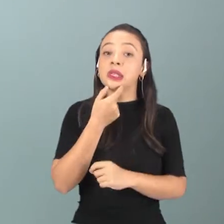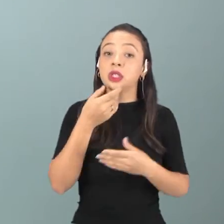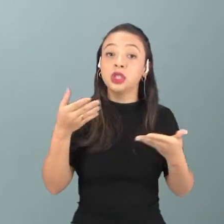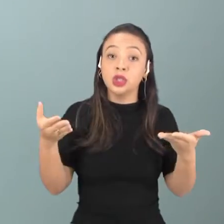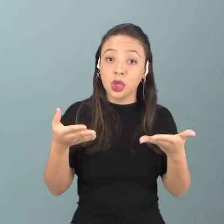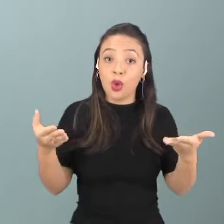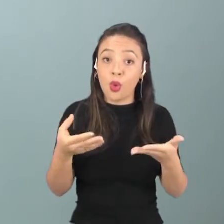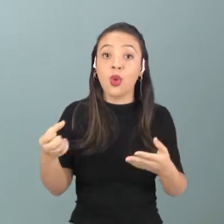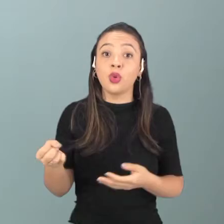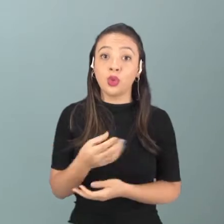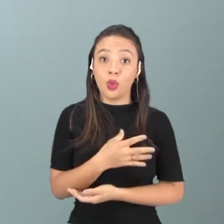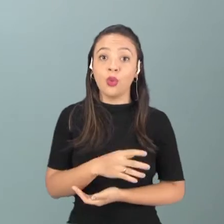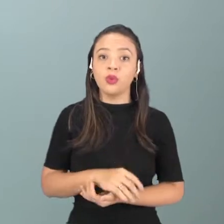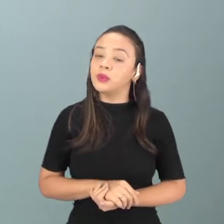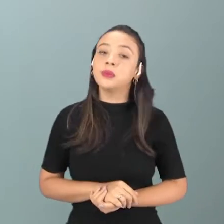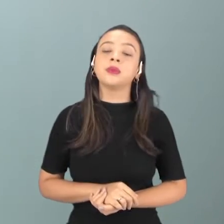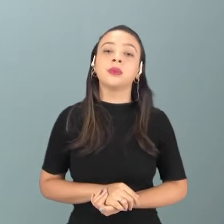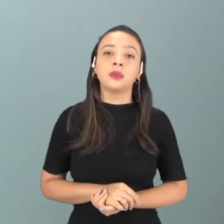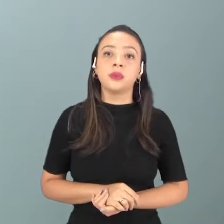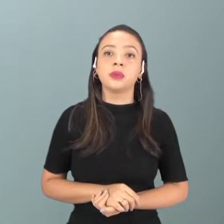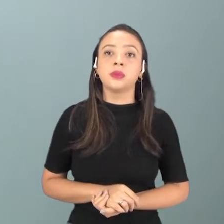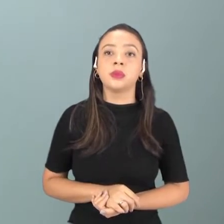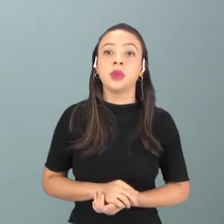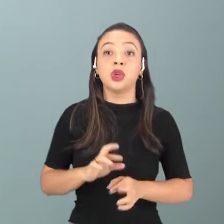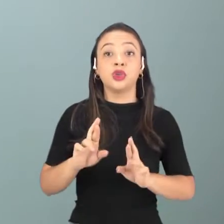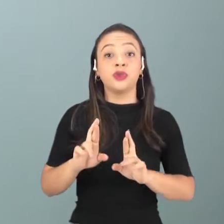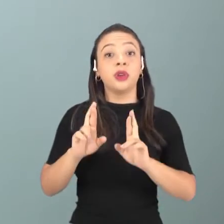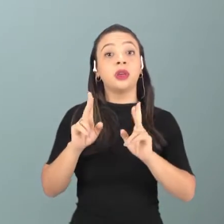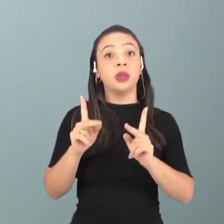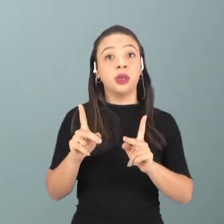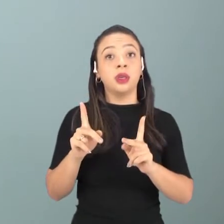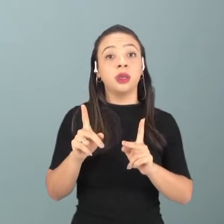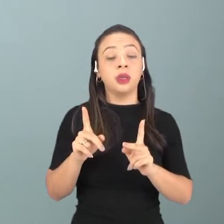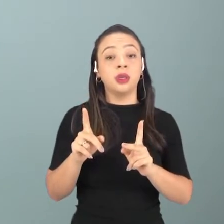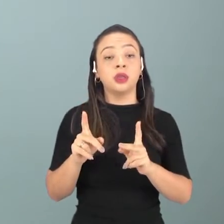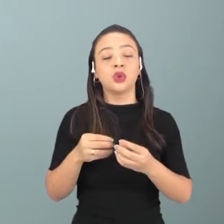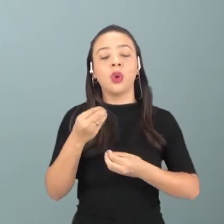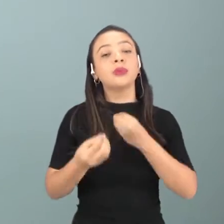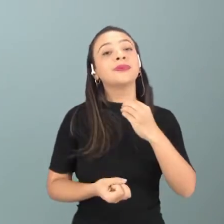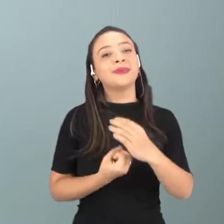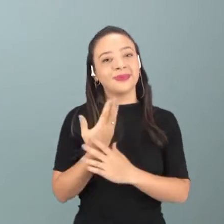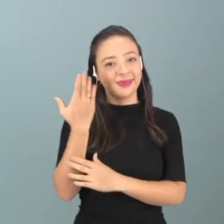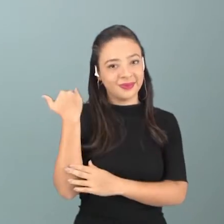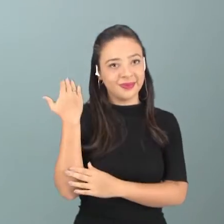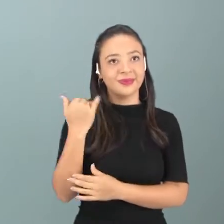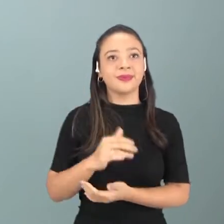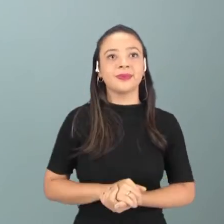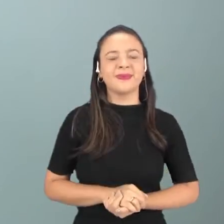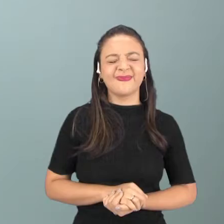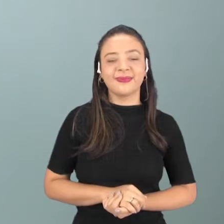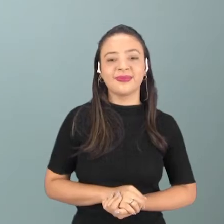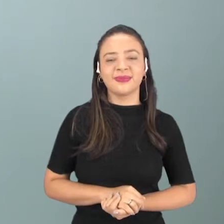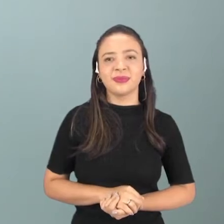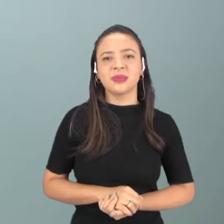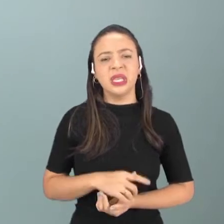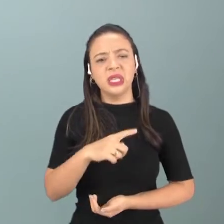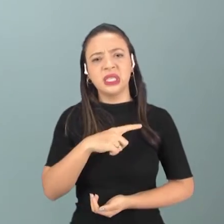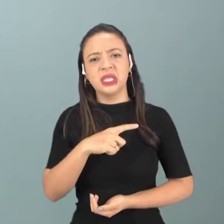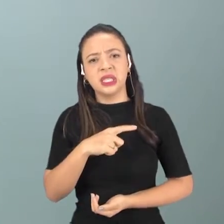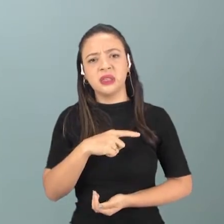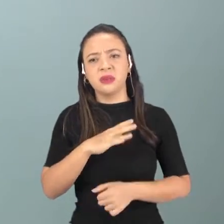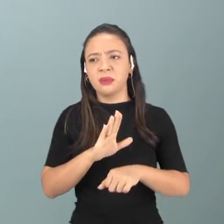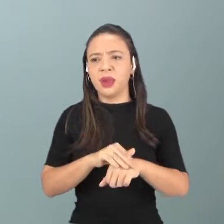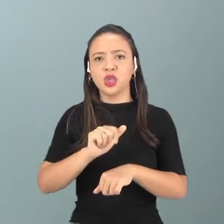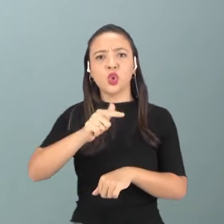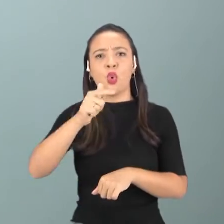vivendo agora, né? O que a gente está falando agora do inglês moderno é desse período de formação. Então, o que aconteceu? Será que houveram mais